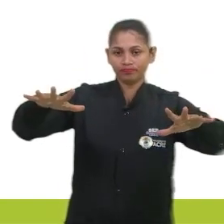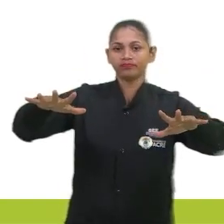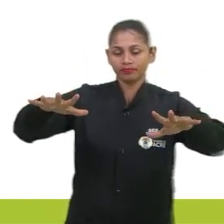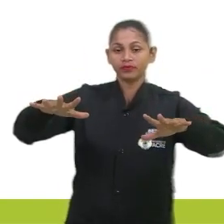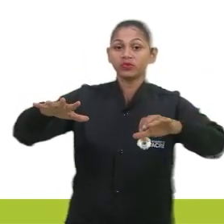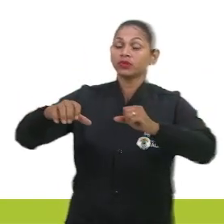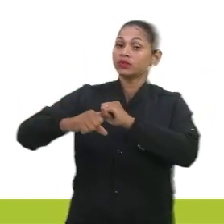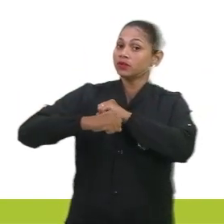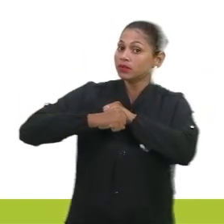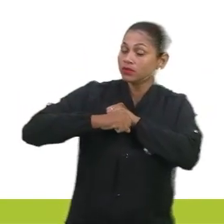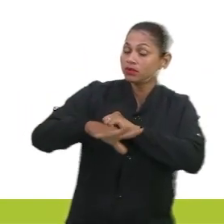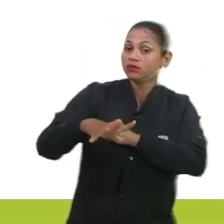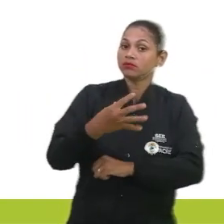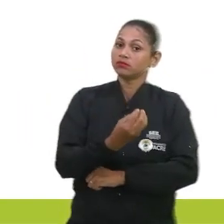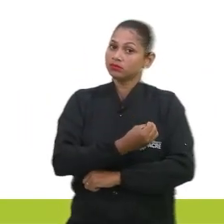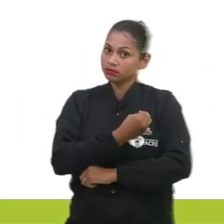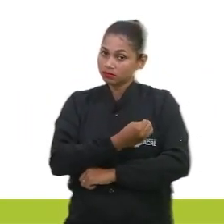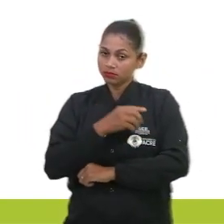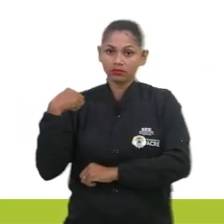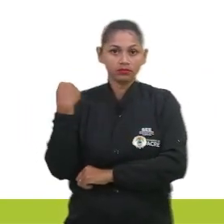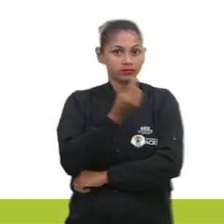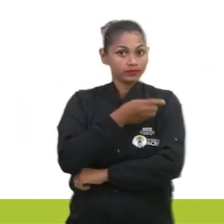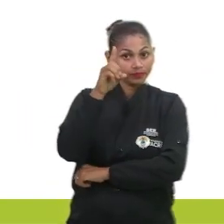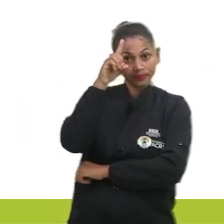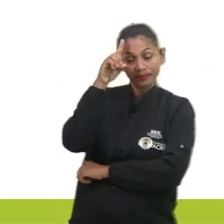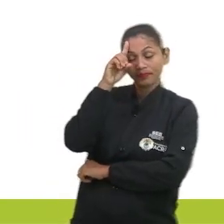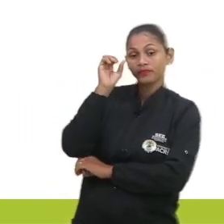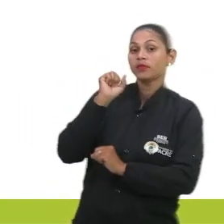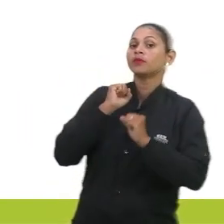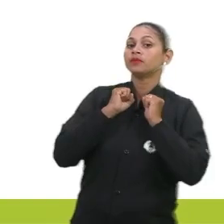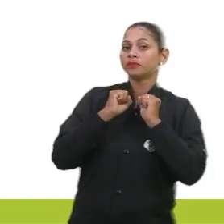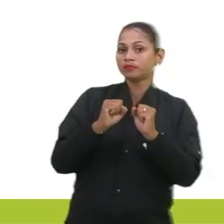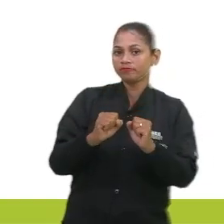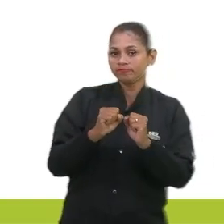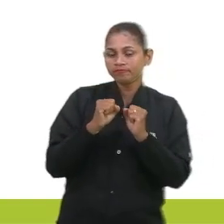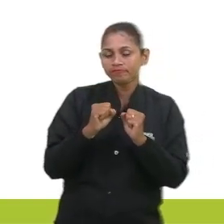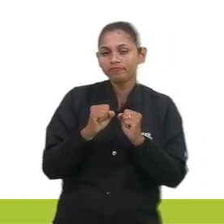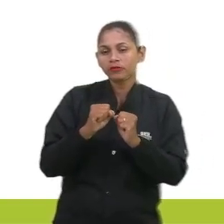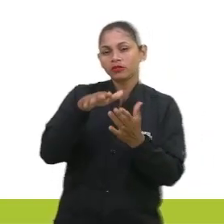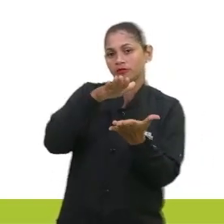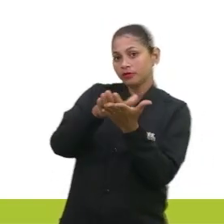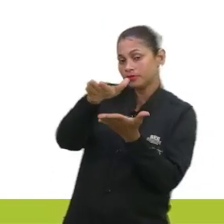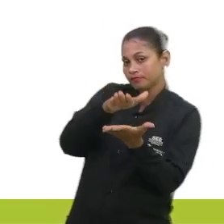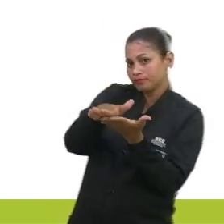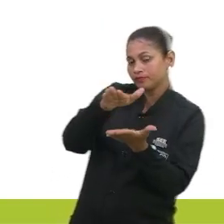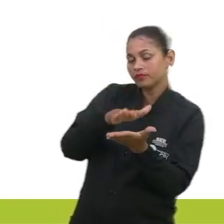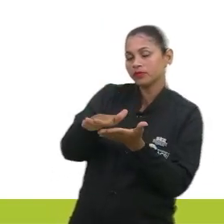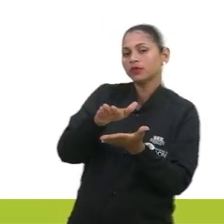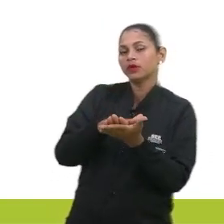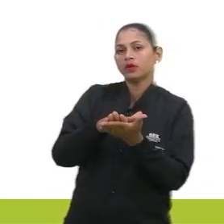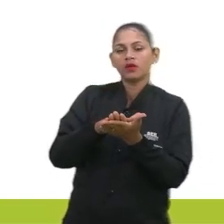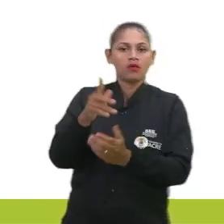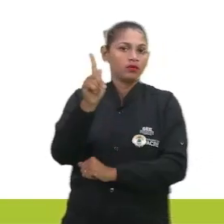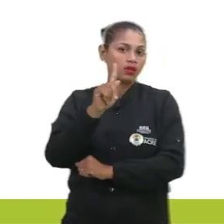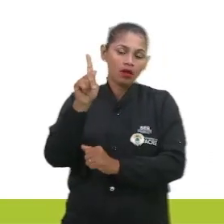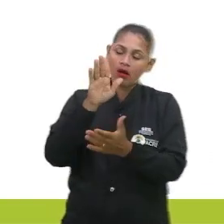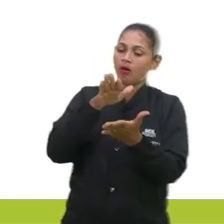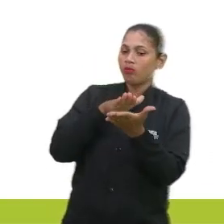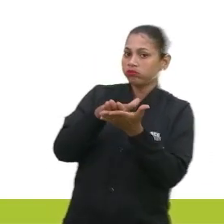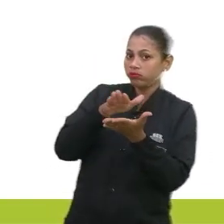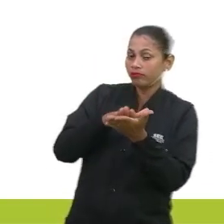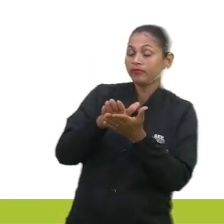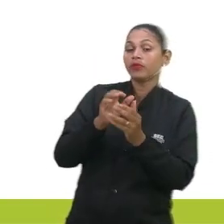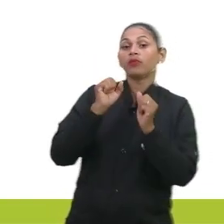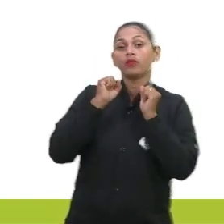estão presentes no nosso cotidiano, elas podem ser impressas, elas podem ser não impressas e